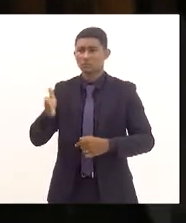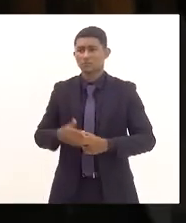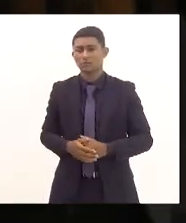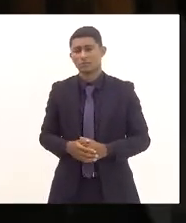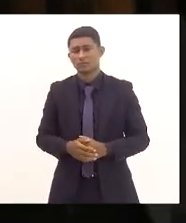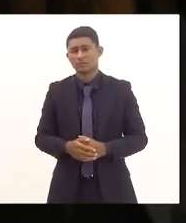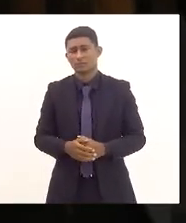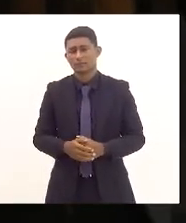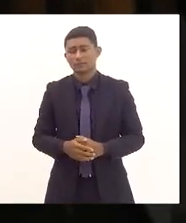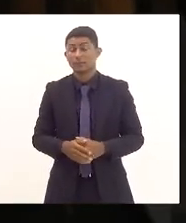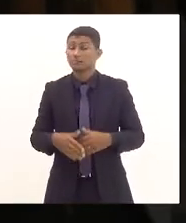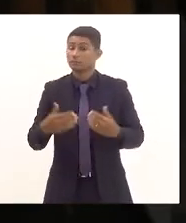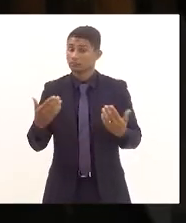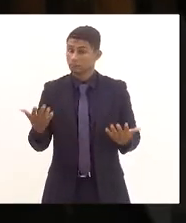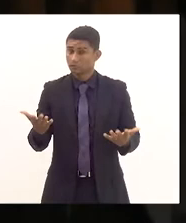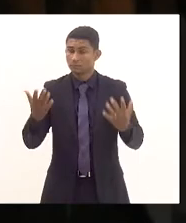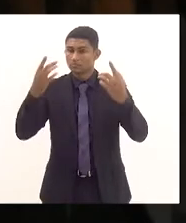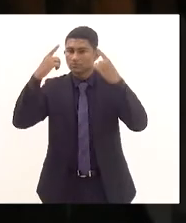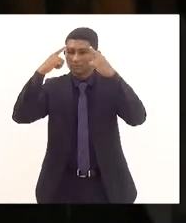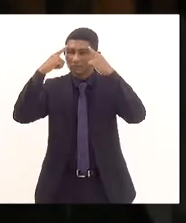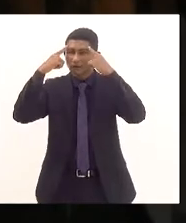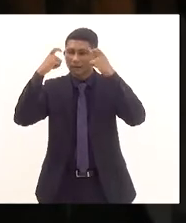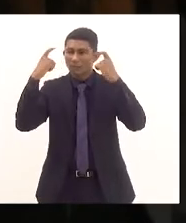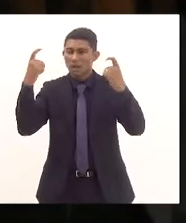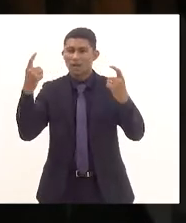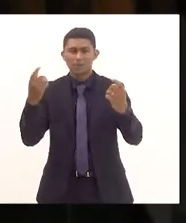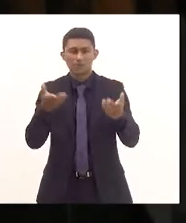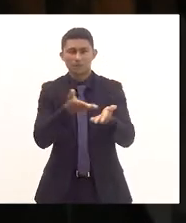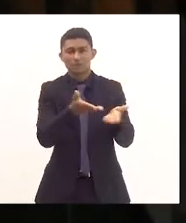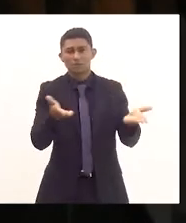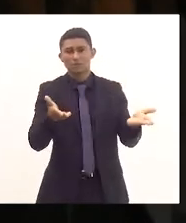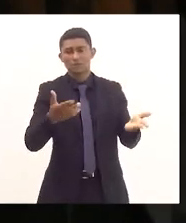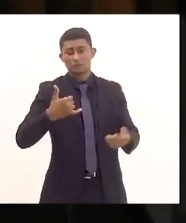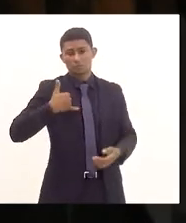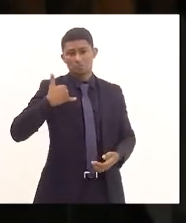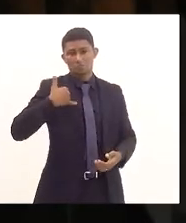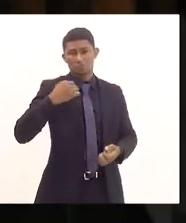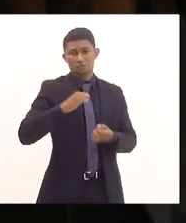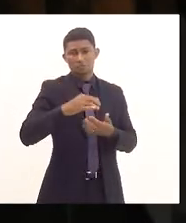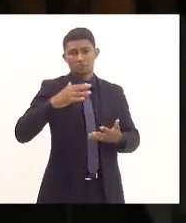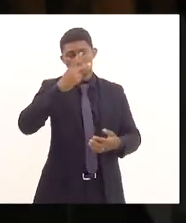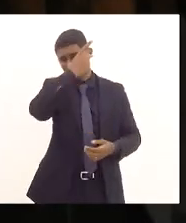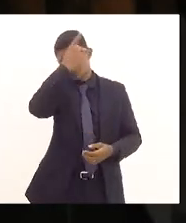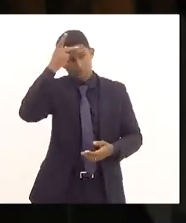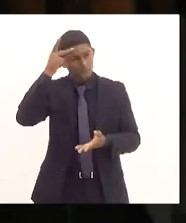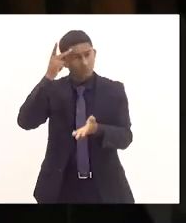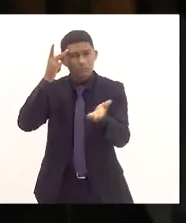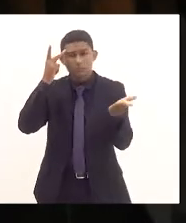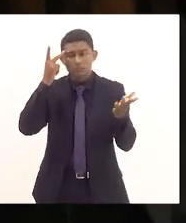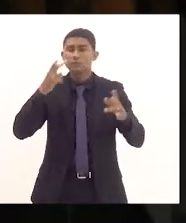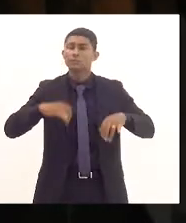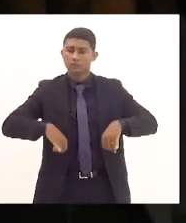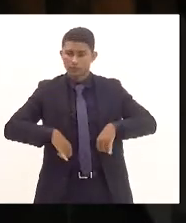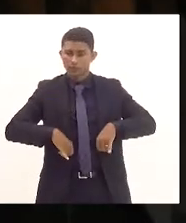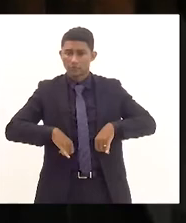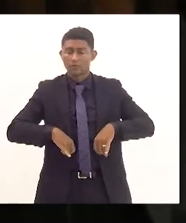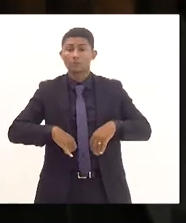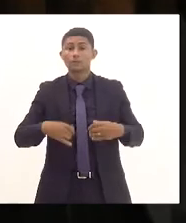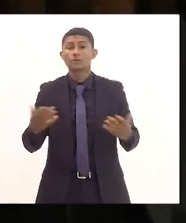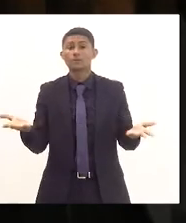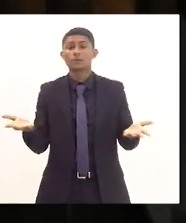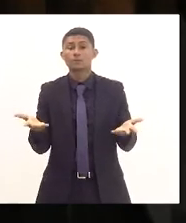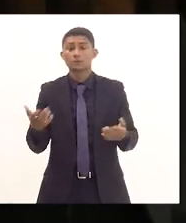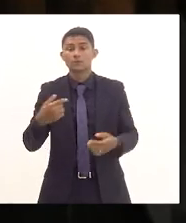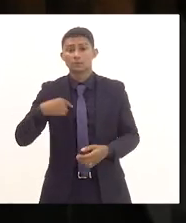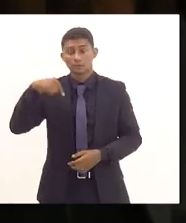a esta forma de violência contra o idoso são os inativos e pensionistas estou apresentando